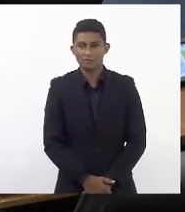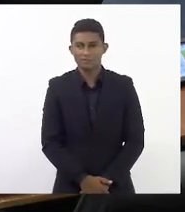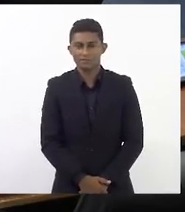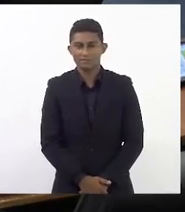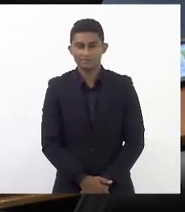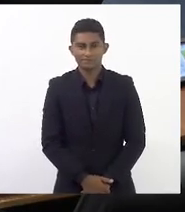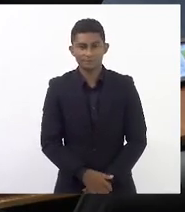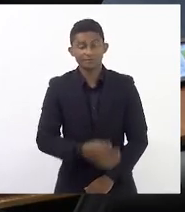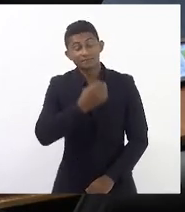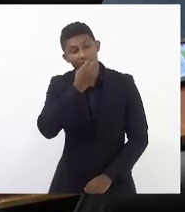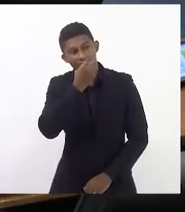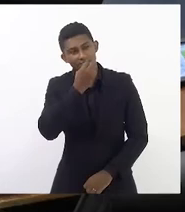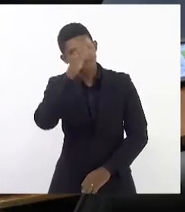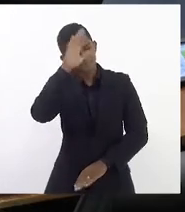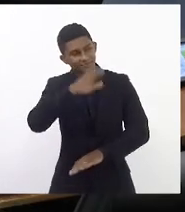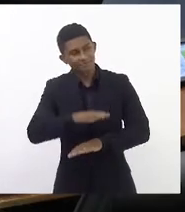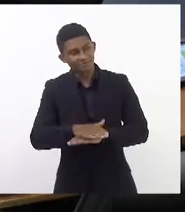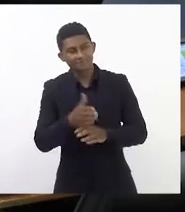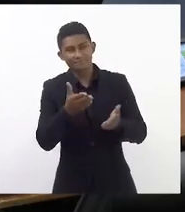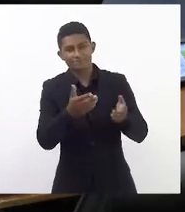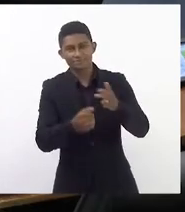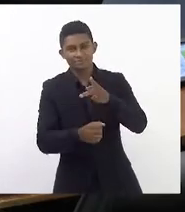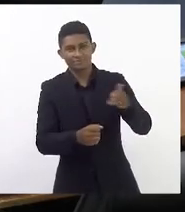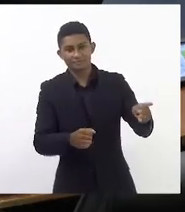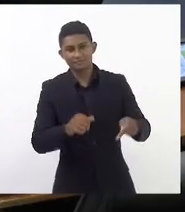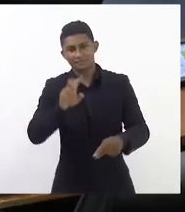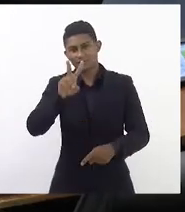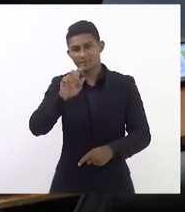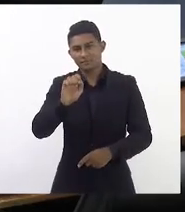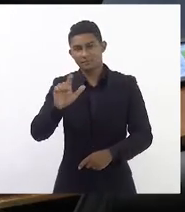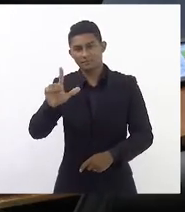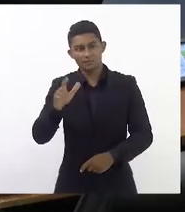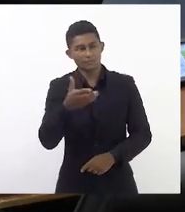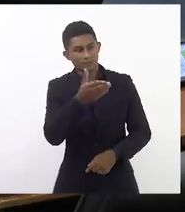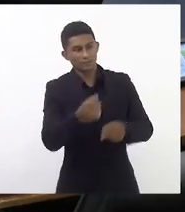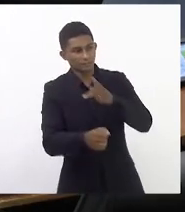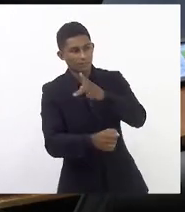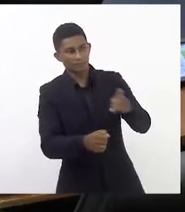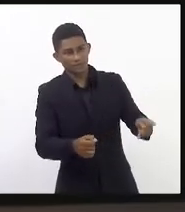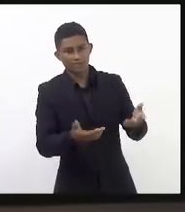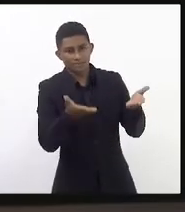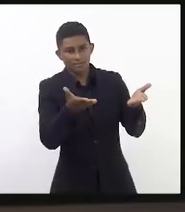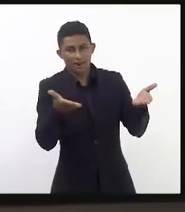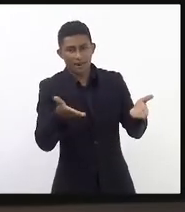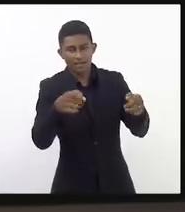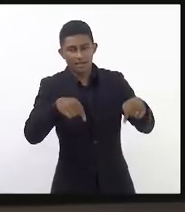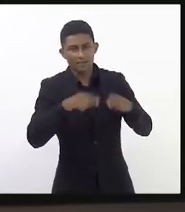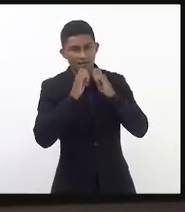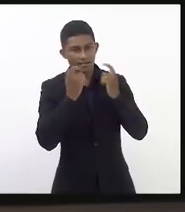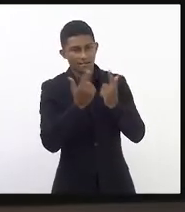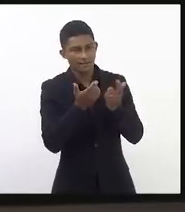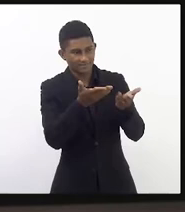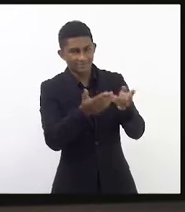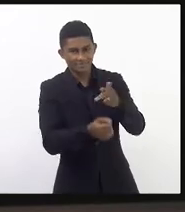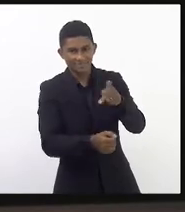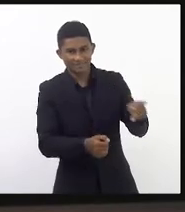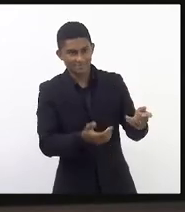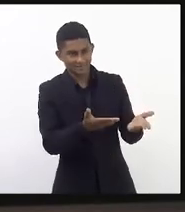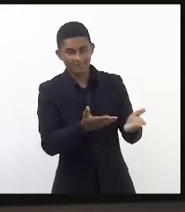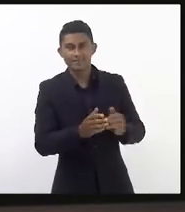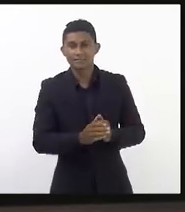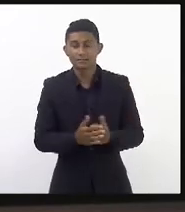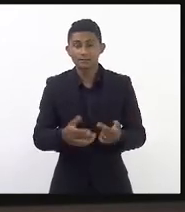Boa tarde, presidente Waldo Seasa, que preside esta honrosa casa,